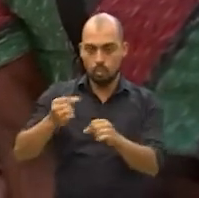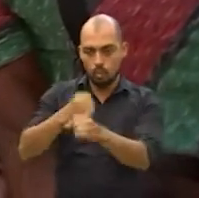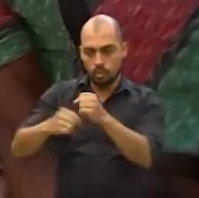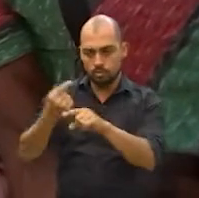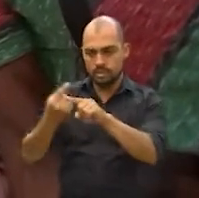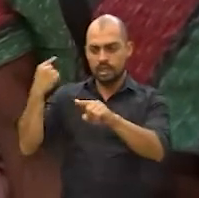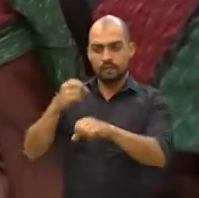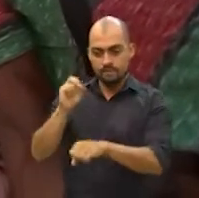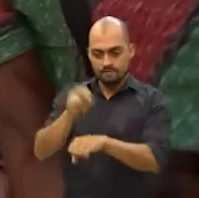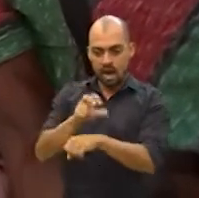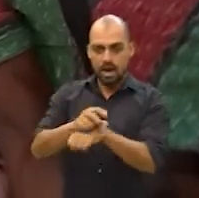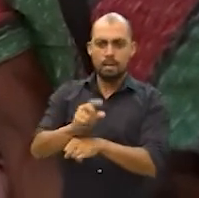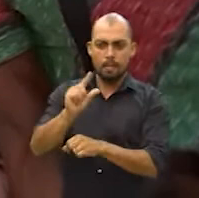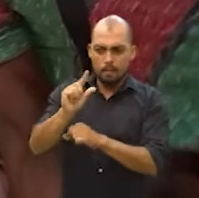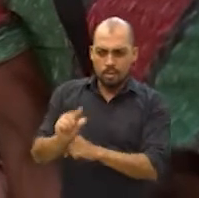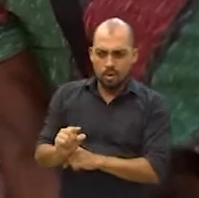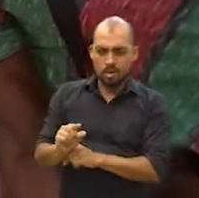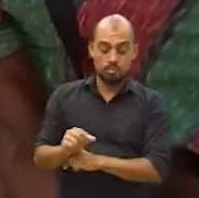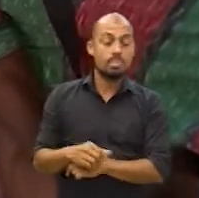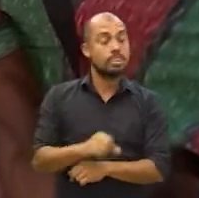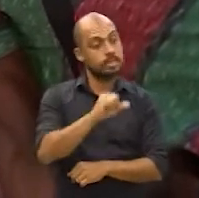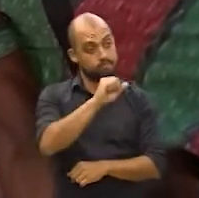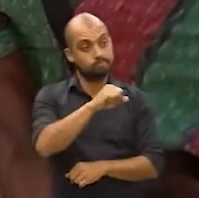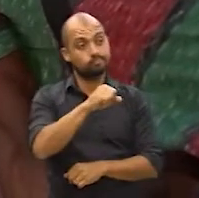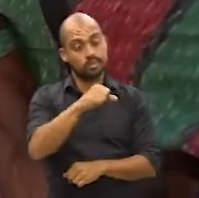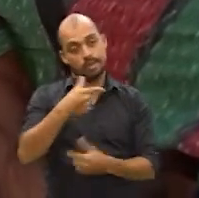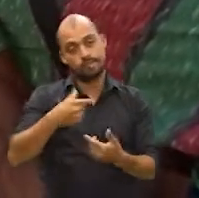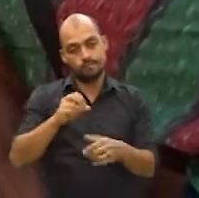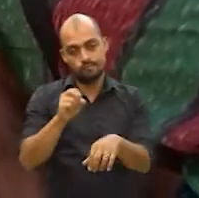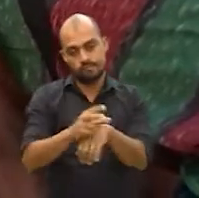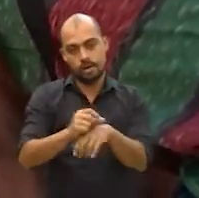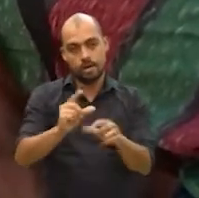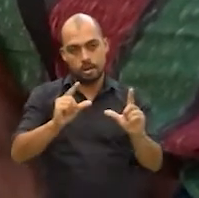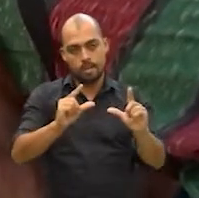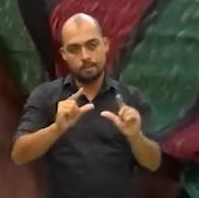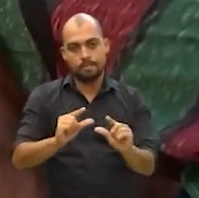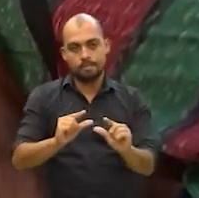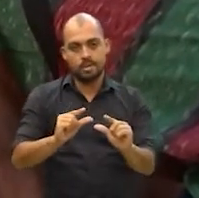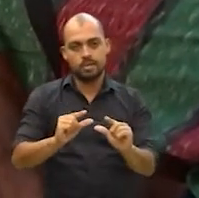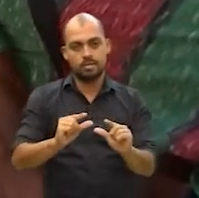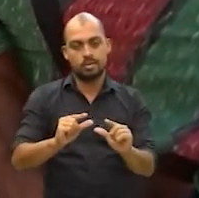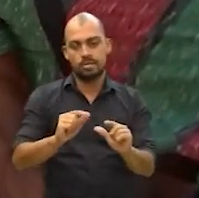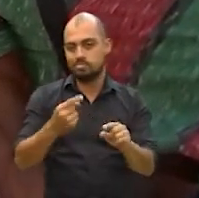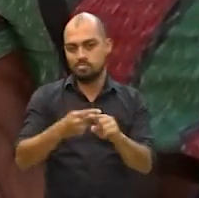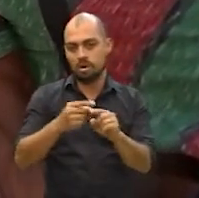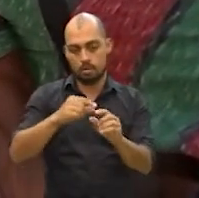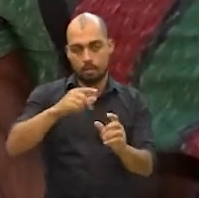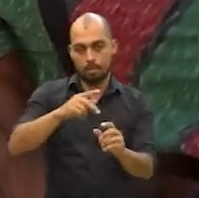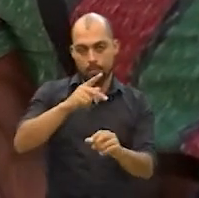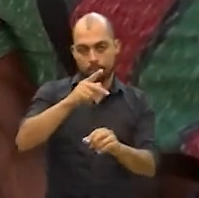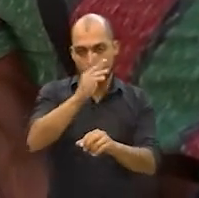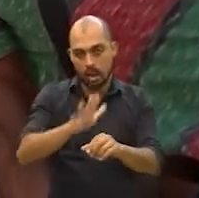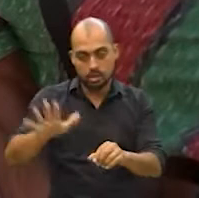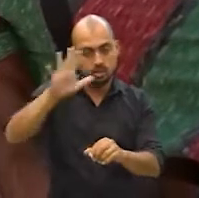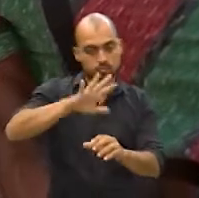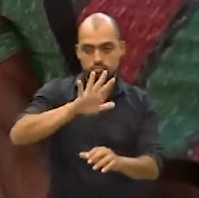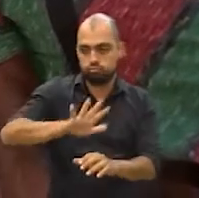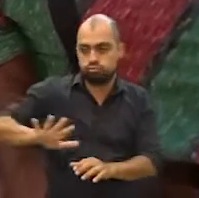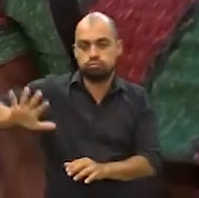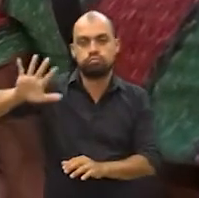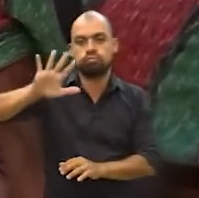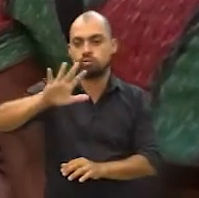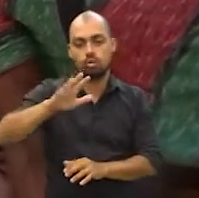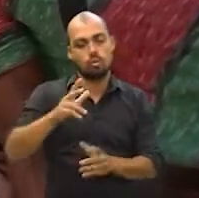passado, as vagas diminuíram? Houve uma diminuição no número de vagas, natural, seguindo aí o cenário nacional, né? Mas que a